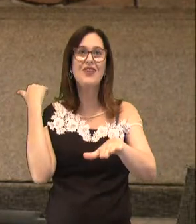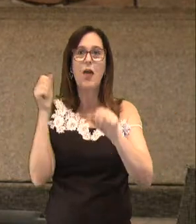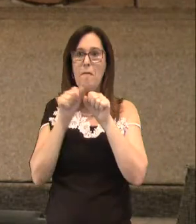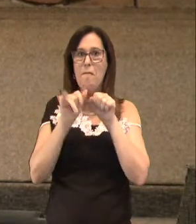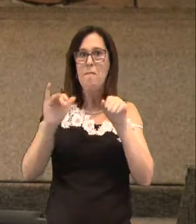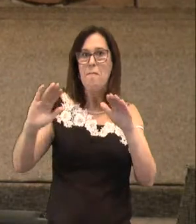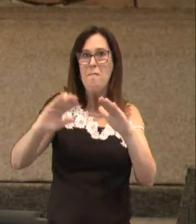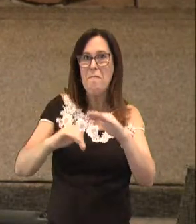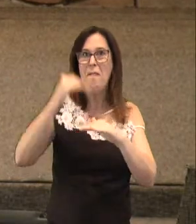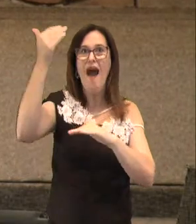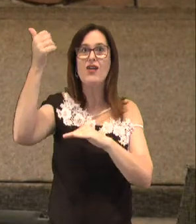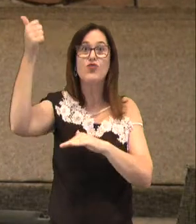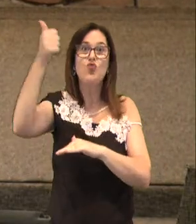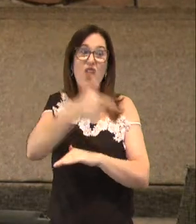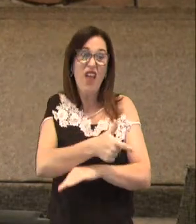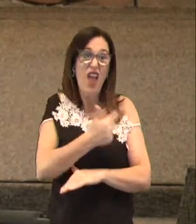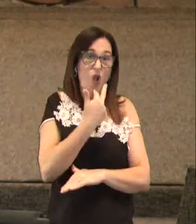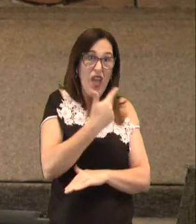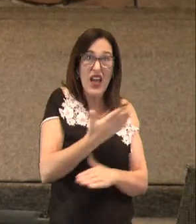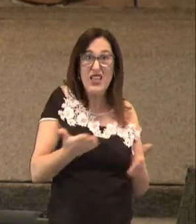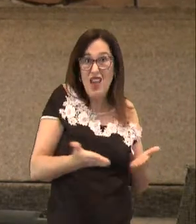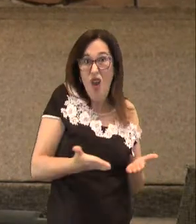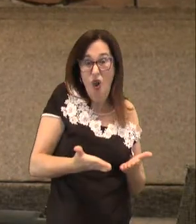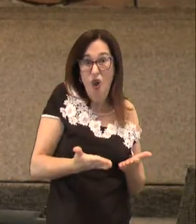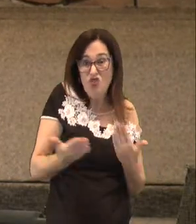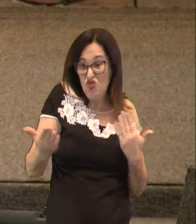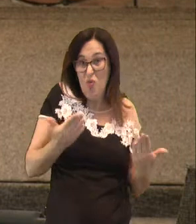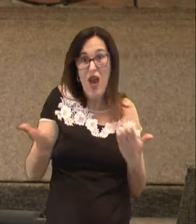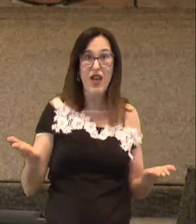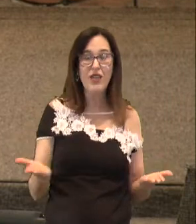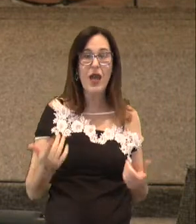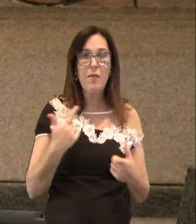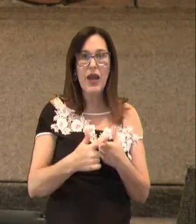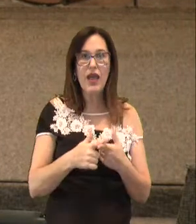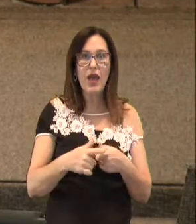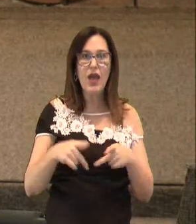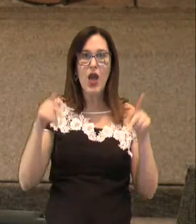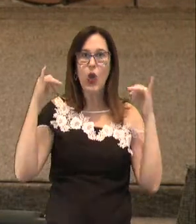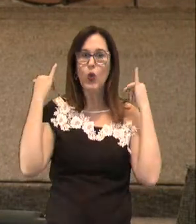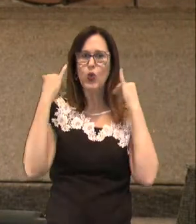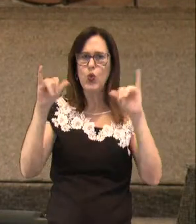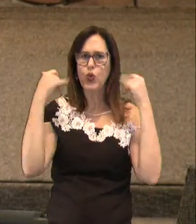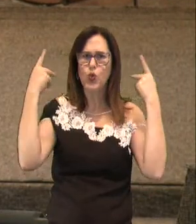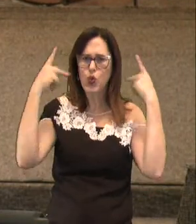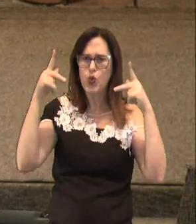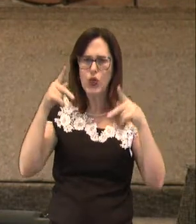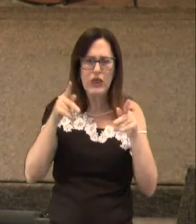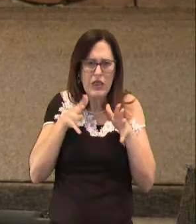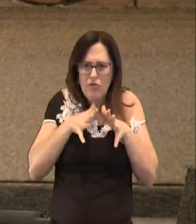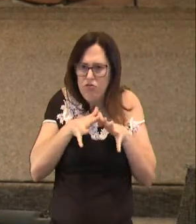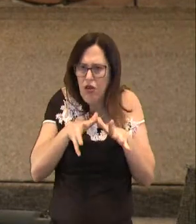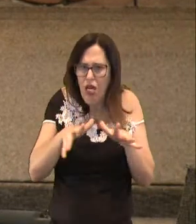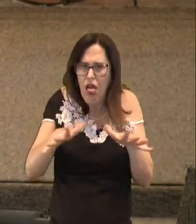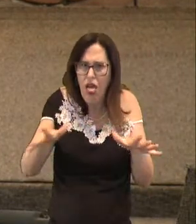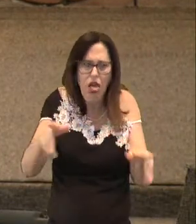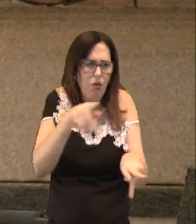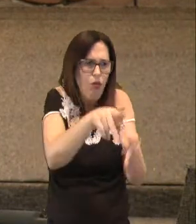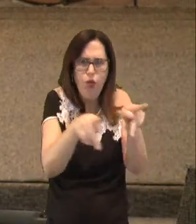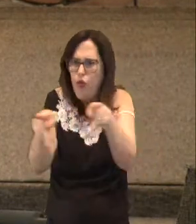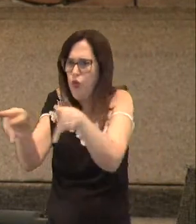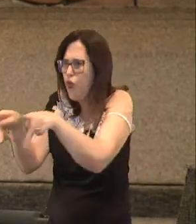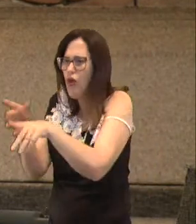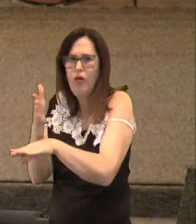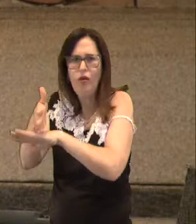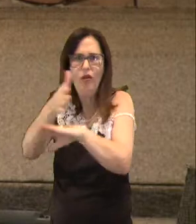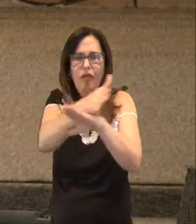que o inglês é hoje nos nossos tempos. Para que a mensagem então pudesse alcançar vários povos, várias localidades, foi